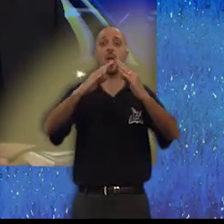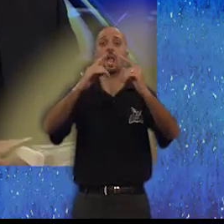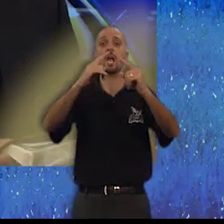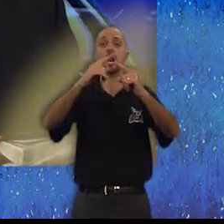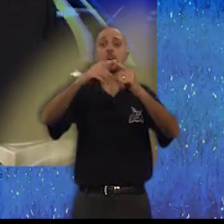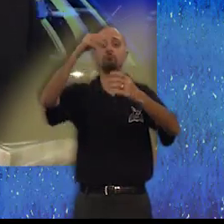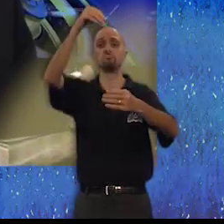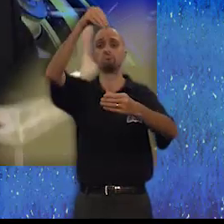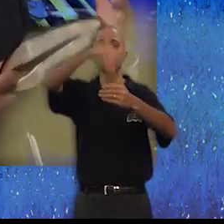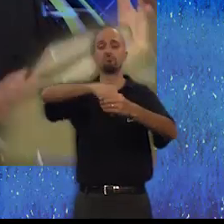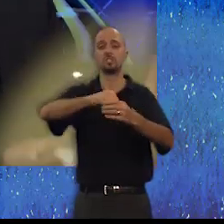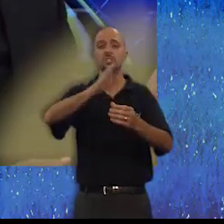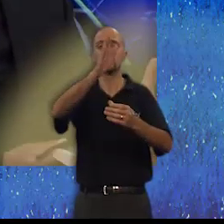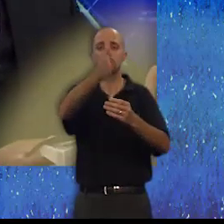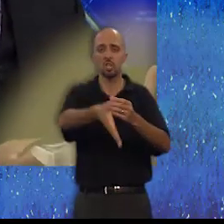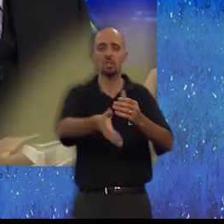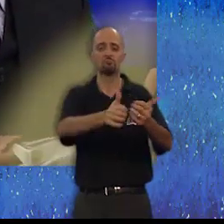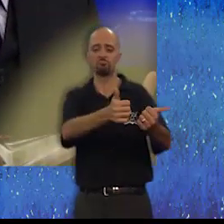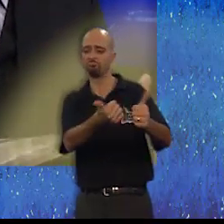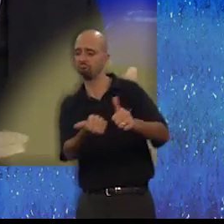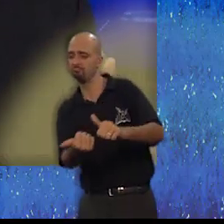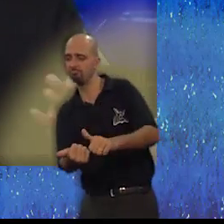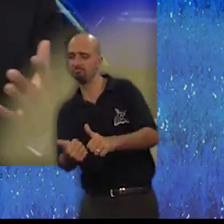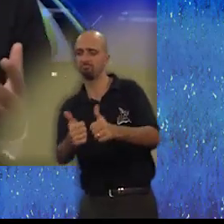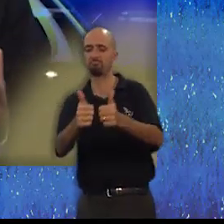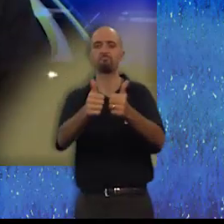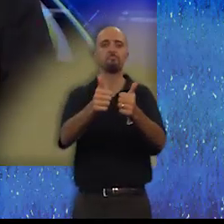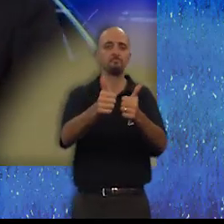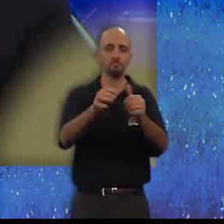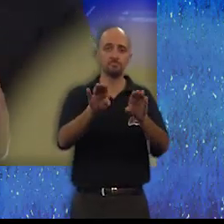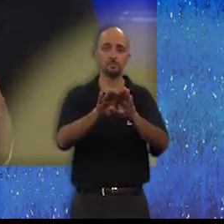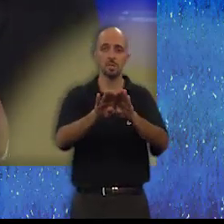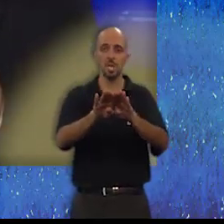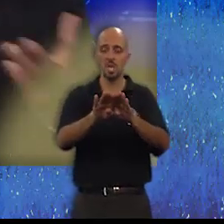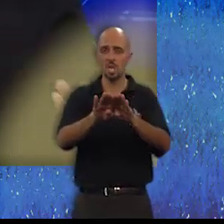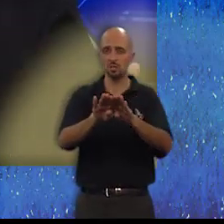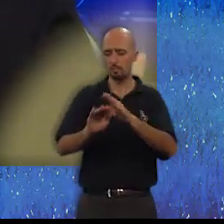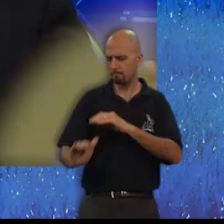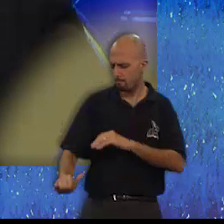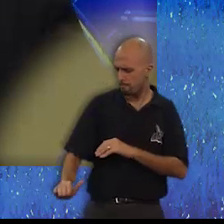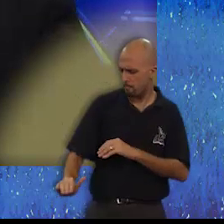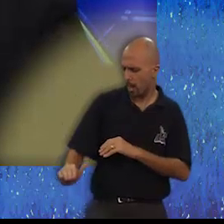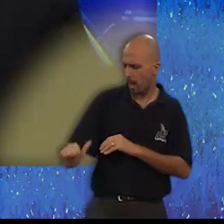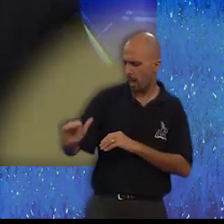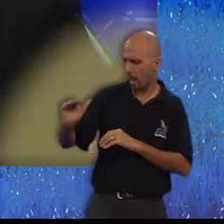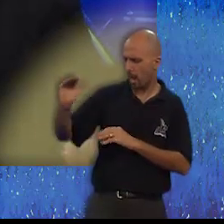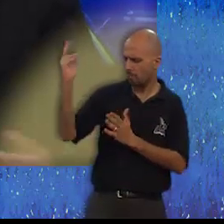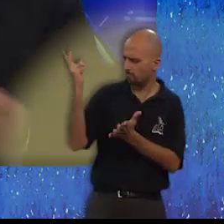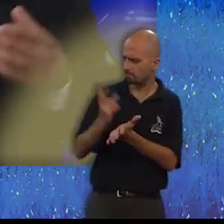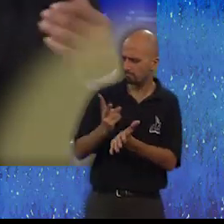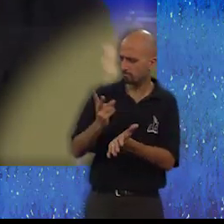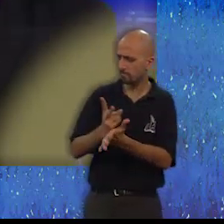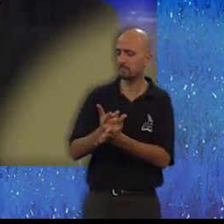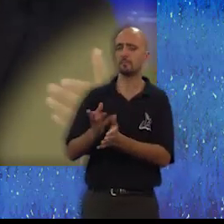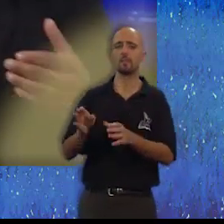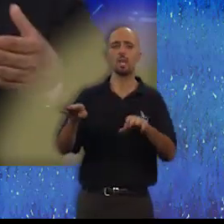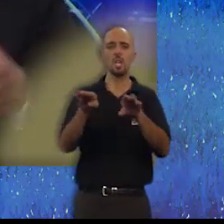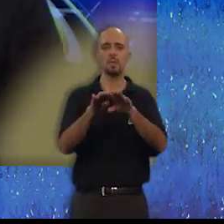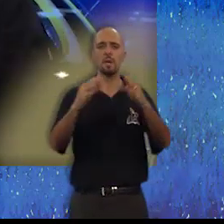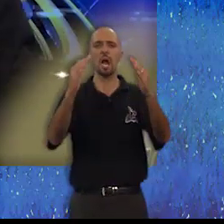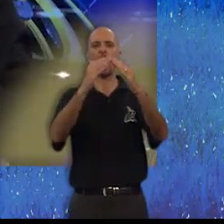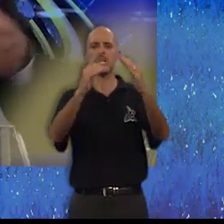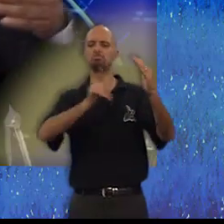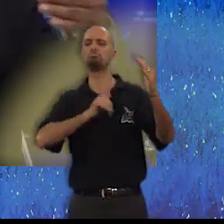da igreja, uma pessoa batizada na igreja. Você pode ter tudo o que você sempre quis ter, como uma casa,